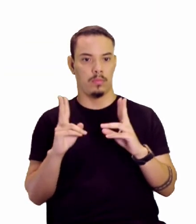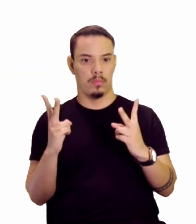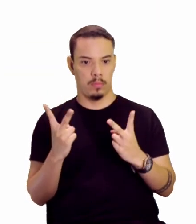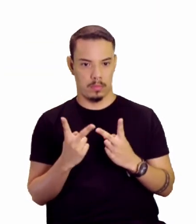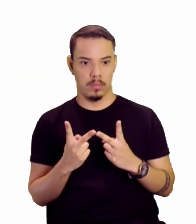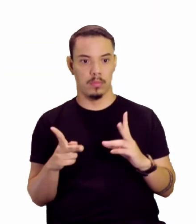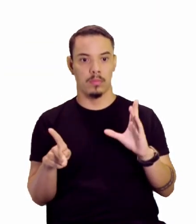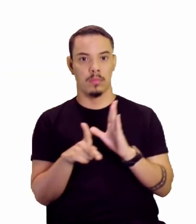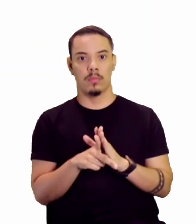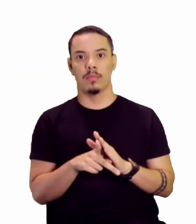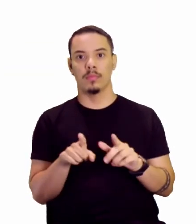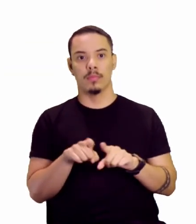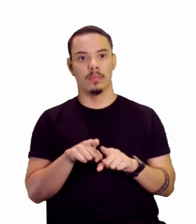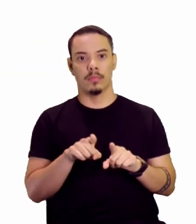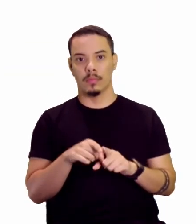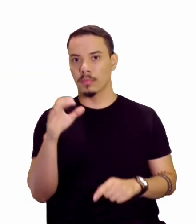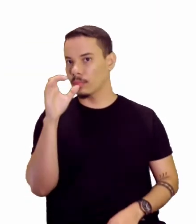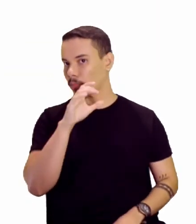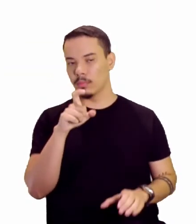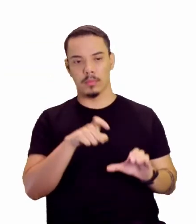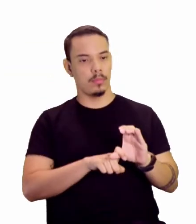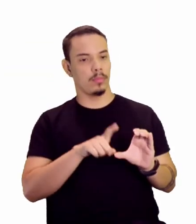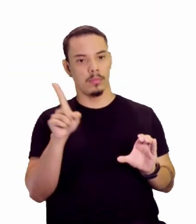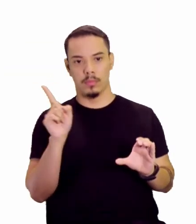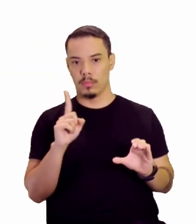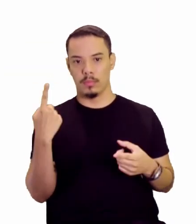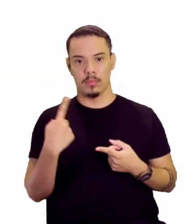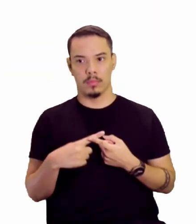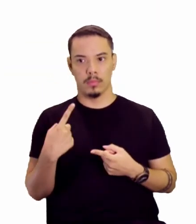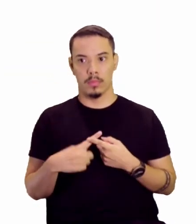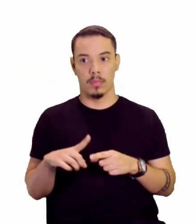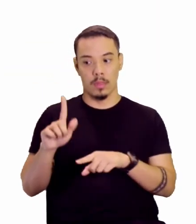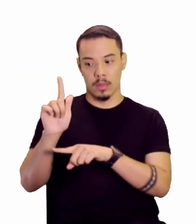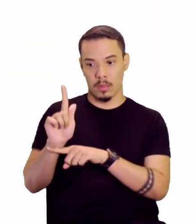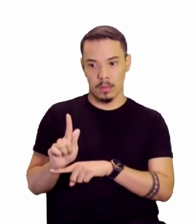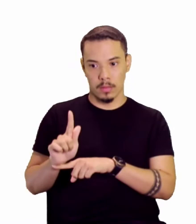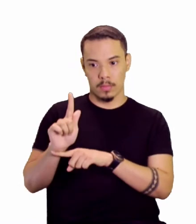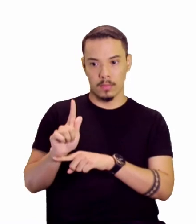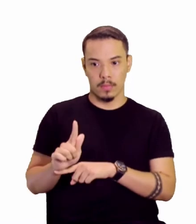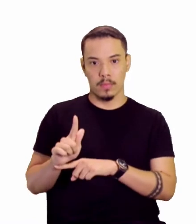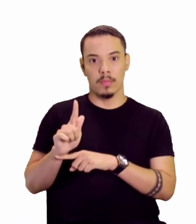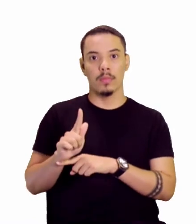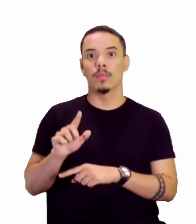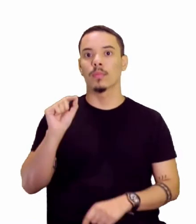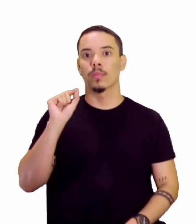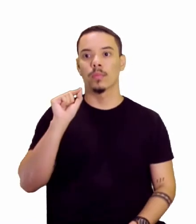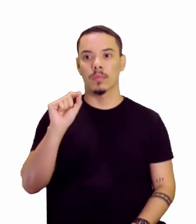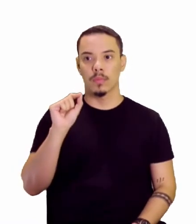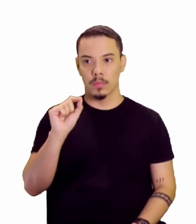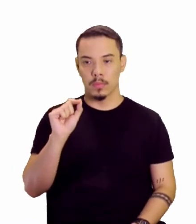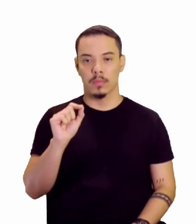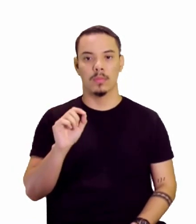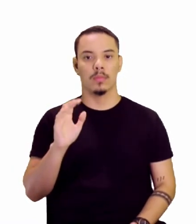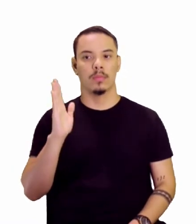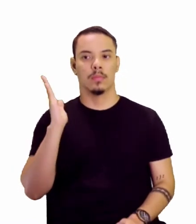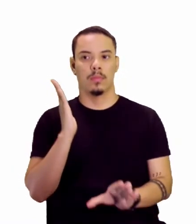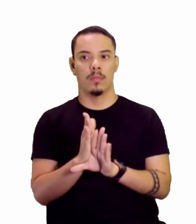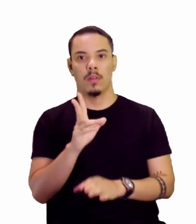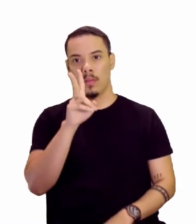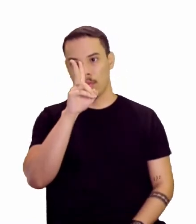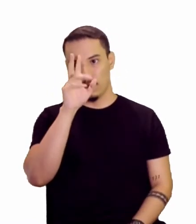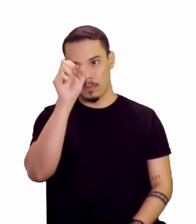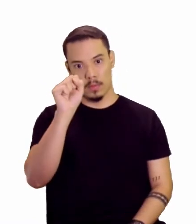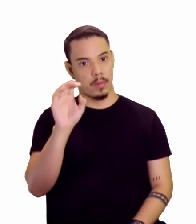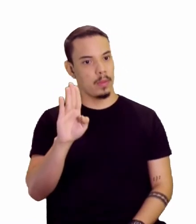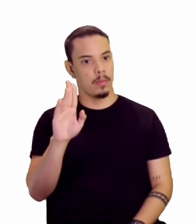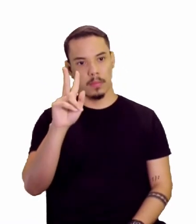que a velocidade não depende da força gravitacional. Se depende da gravidade, a gravidade é devido à força gravitacional, então a B